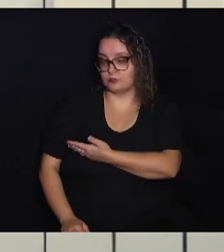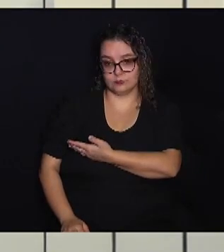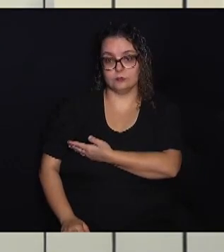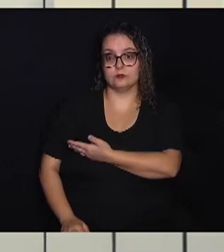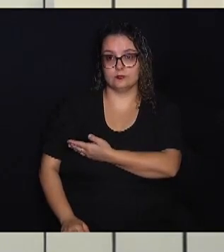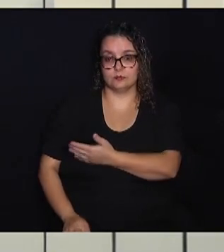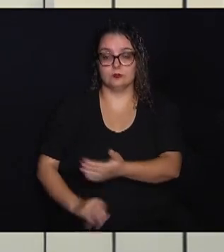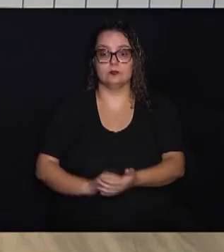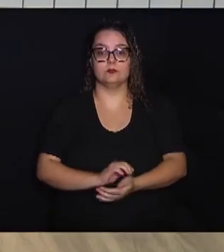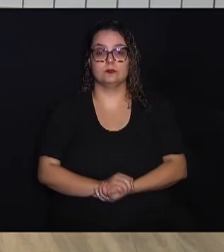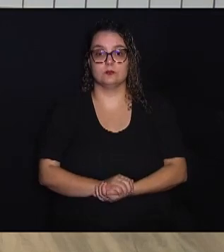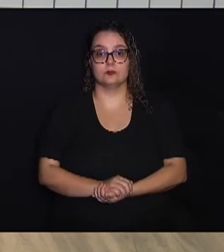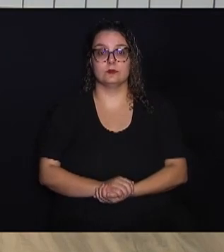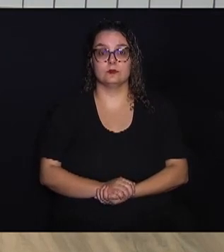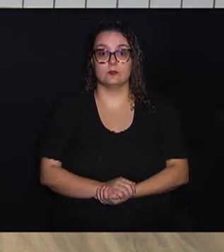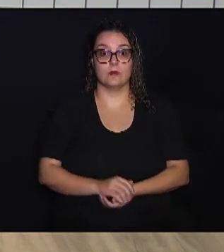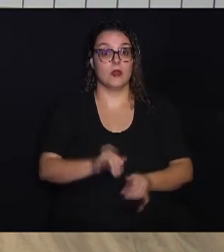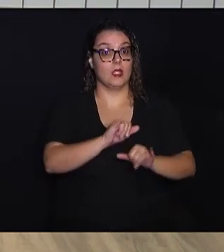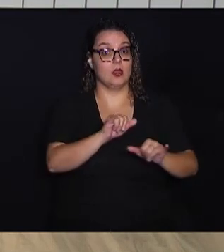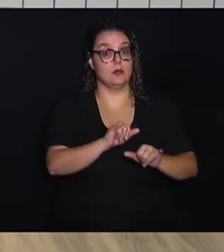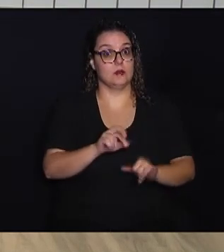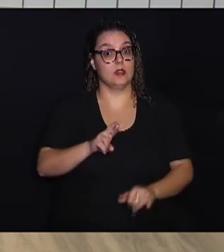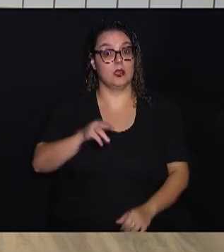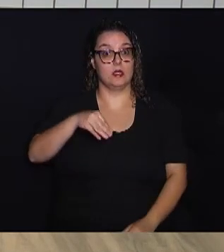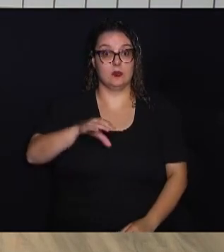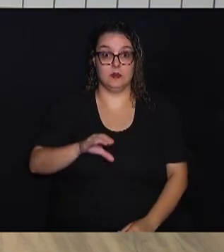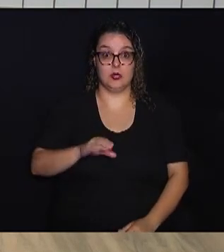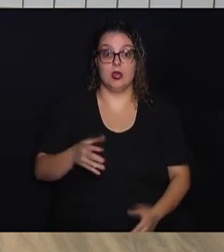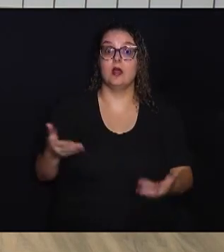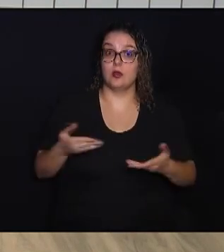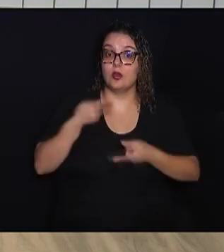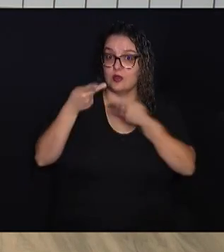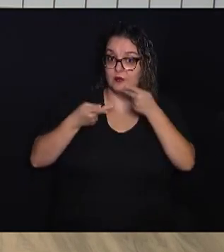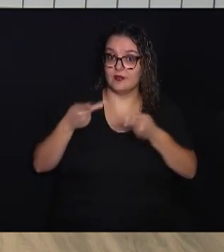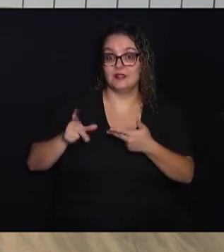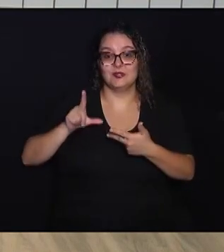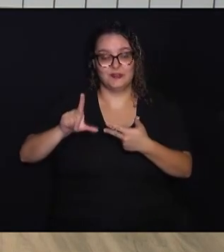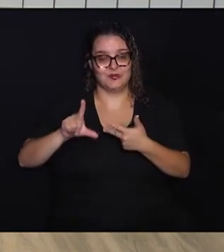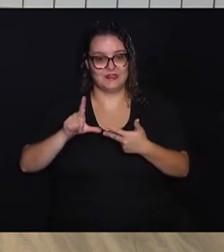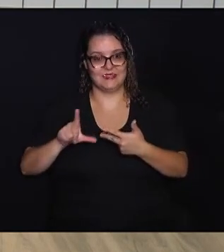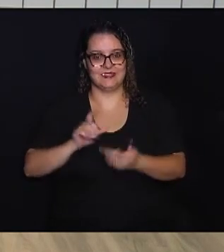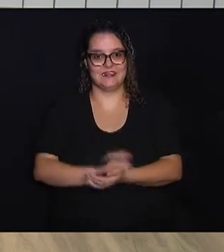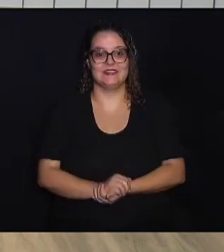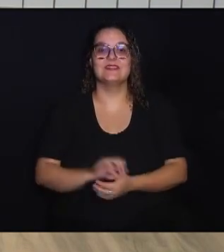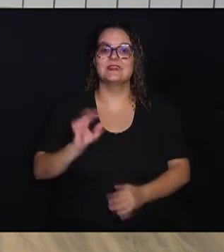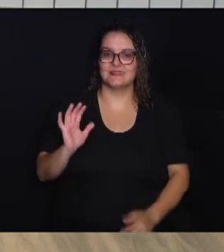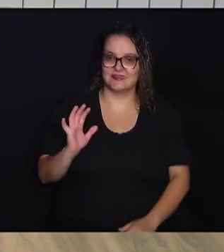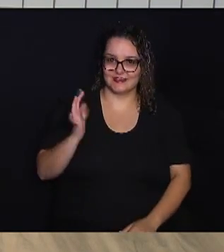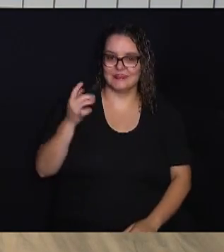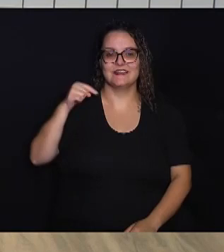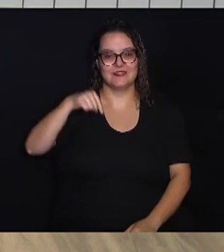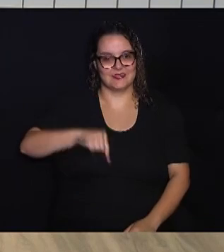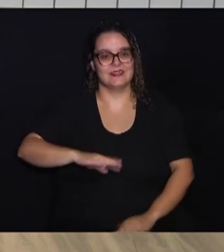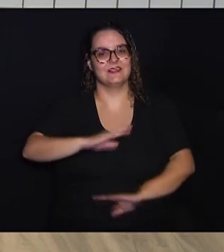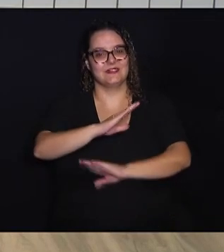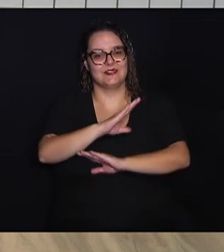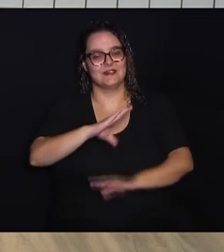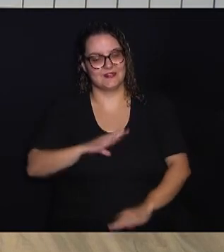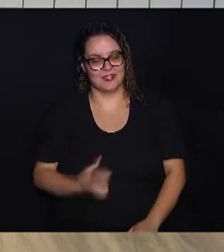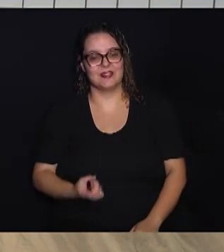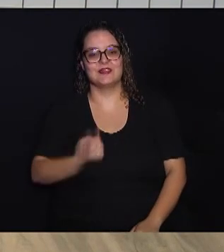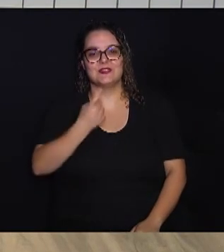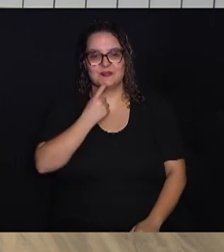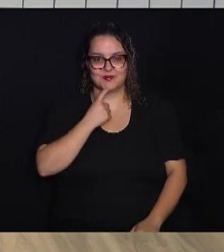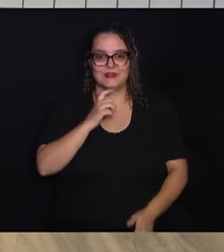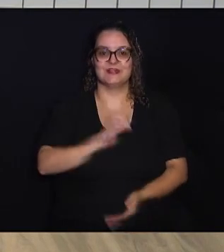tre-sp.jus.br. E saindo das notícias da metrópole, agora a gente vai falar do Legislativo, que acontece aqui na Câmara Municipal